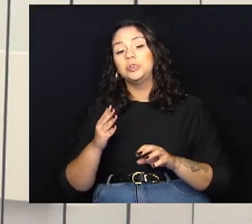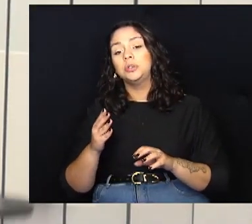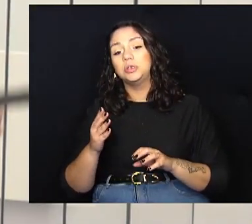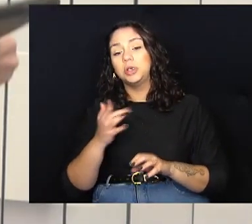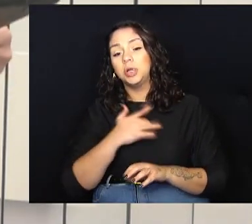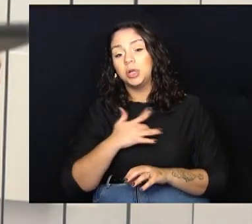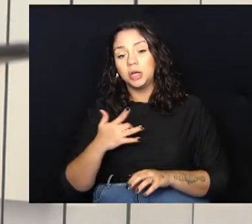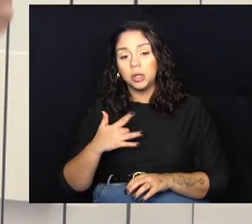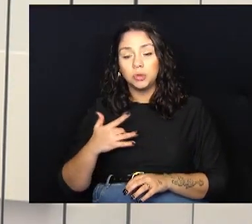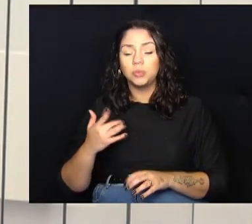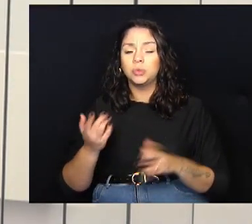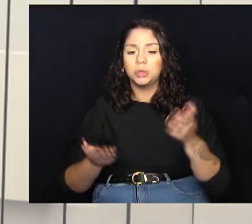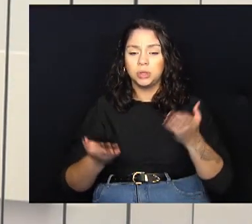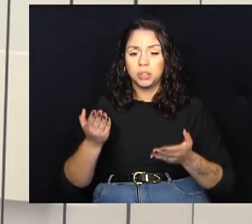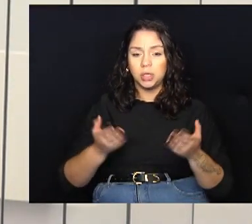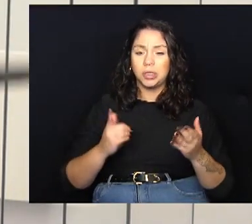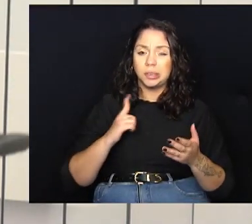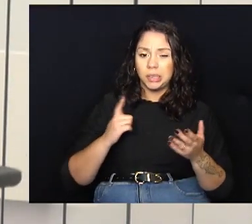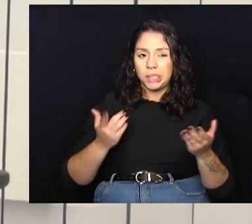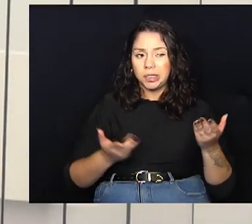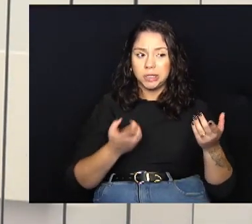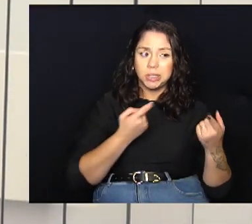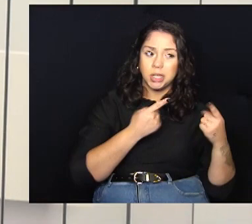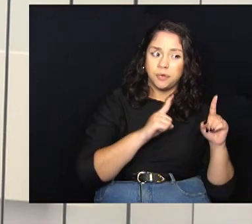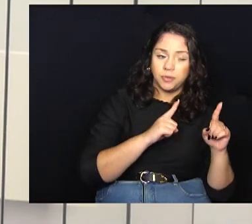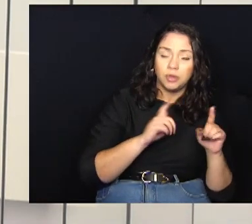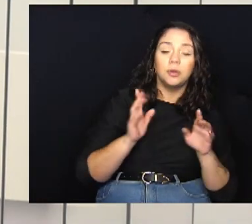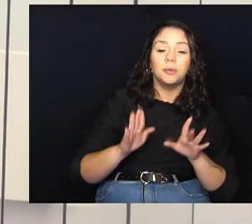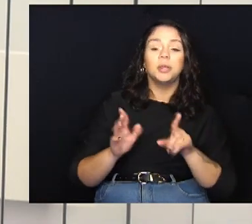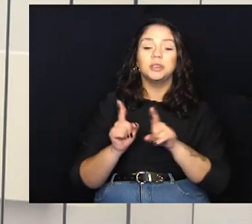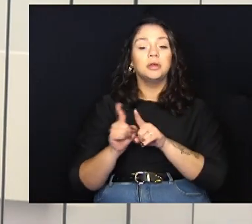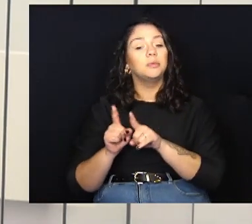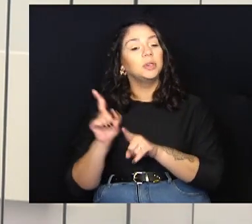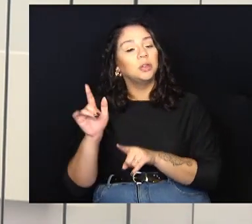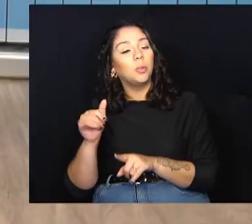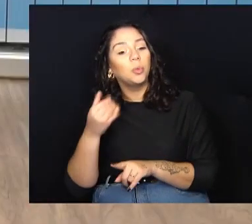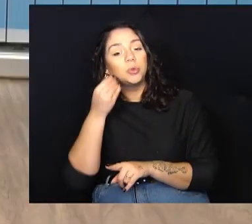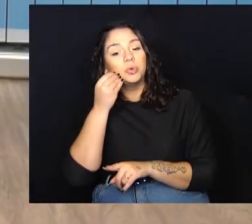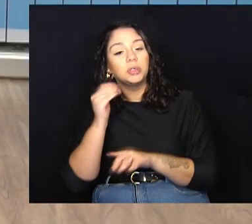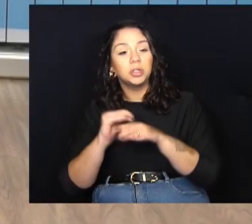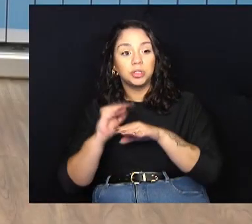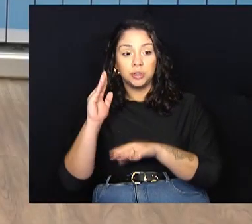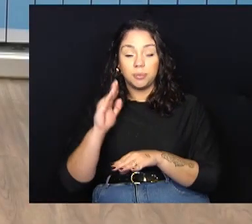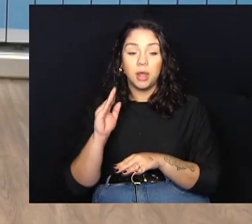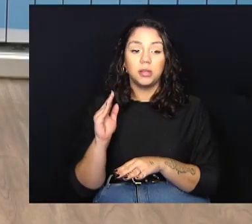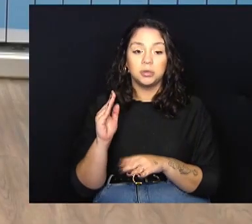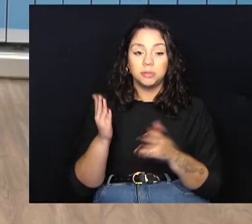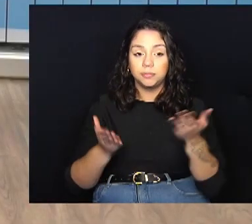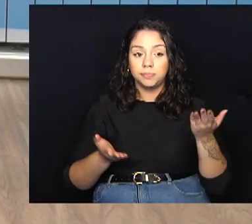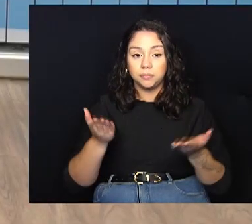balança tem as duas coisas é Um Desafio este aumento mas também tem uma oportunidade a mais com mais pessoas na